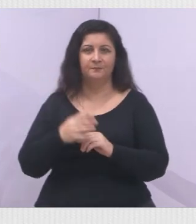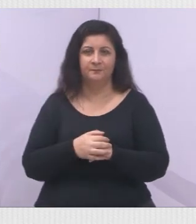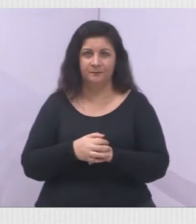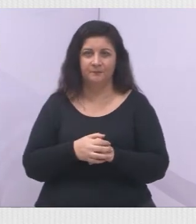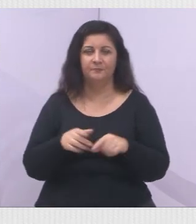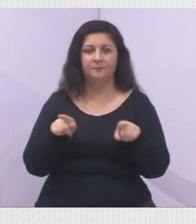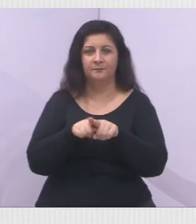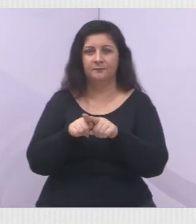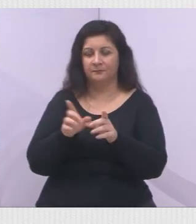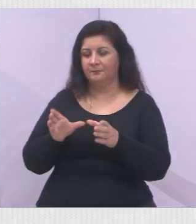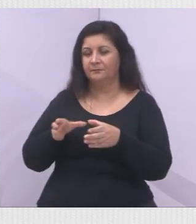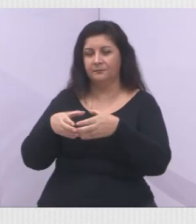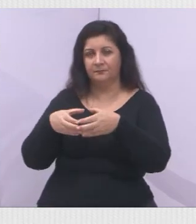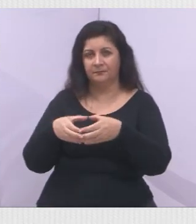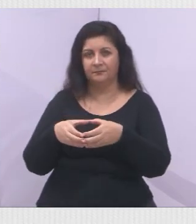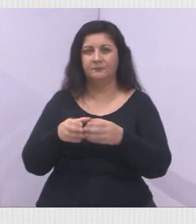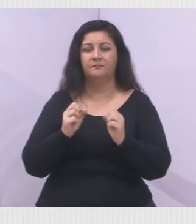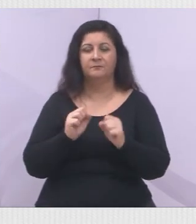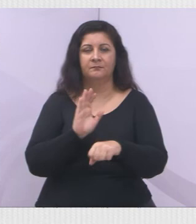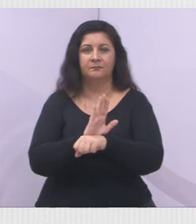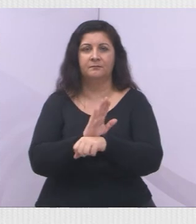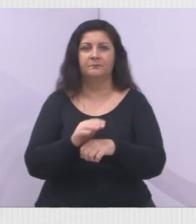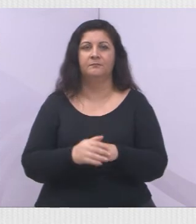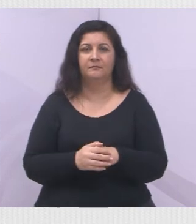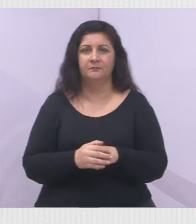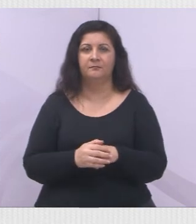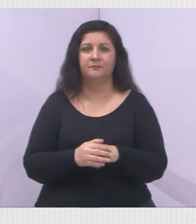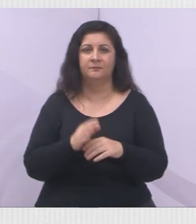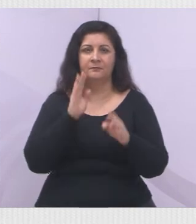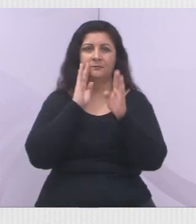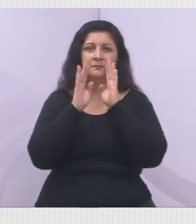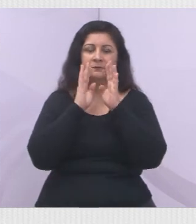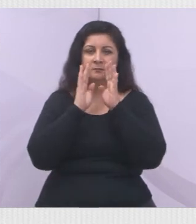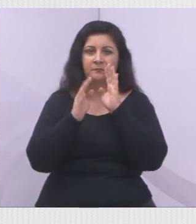assessoria está à disposição. Por favor, pela rede social, está aí